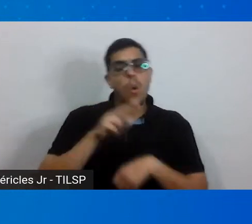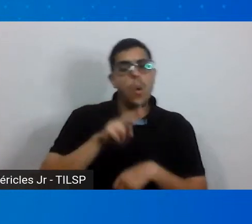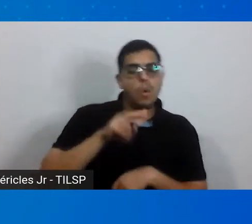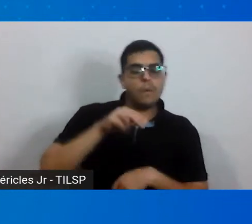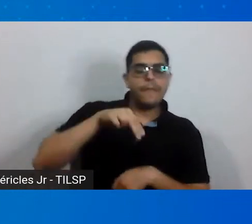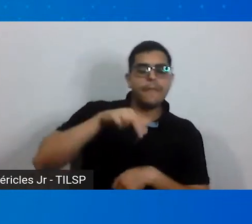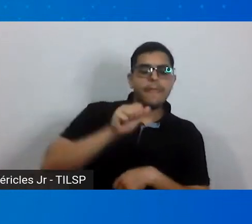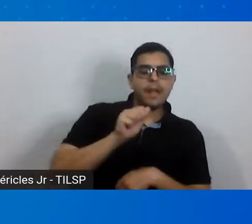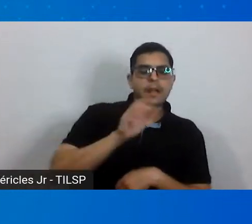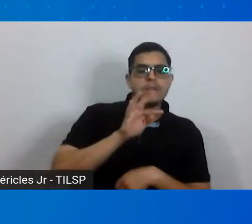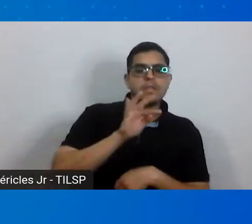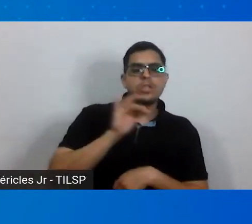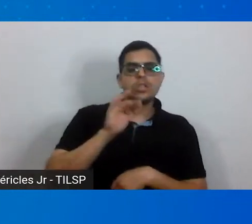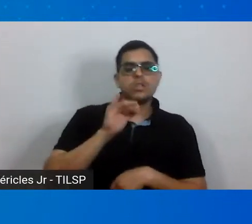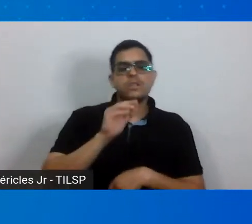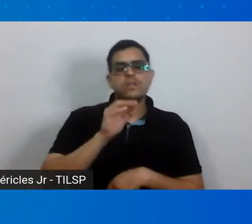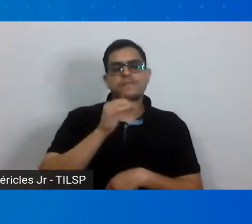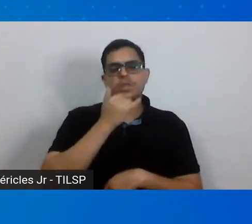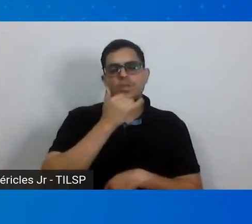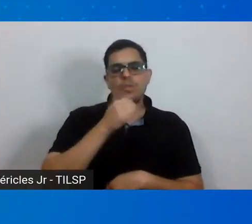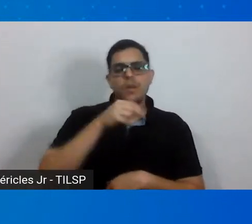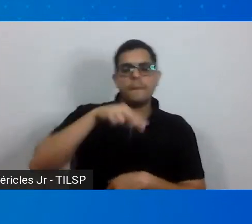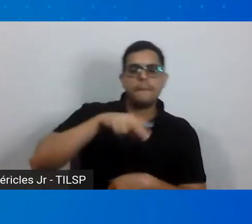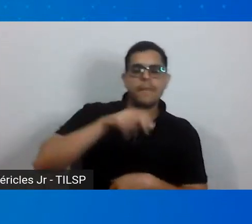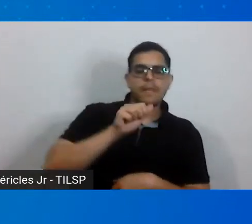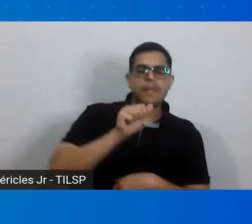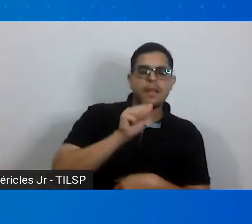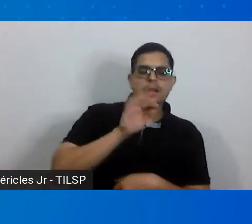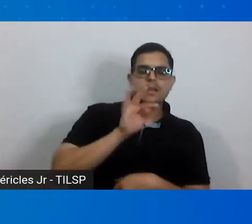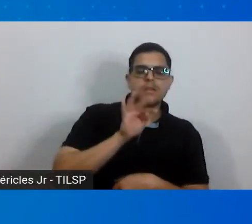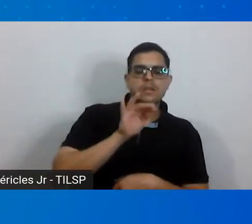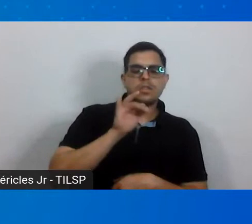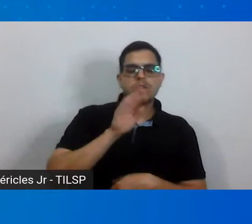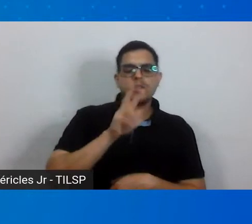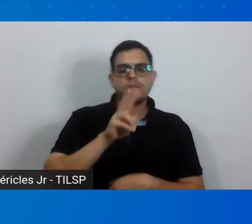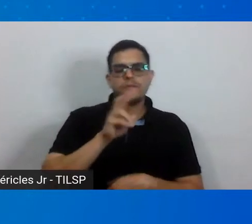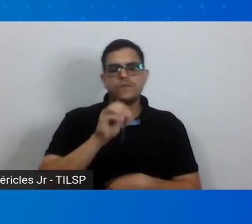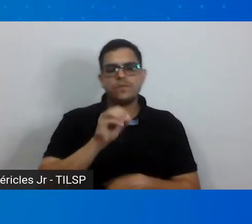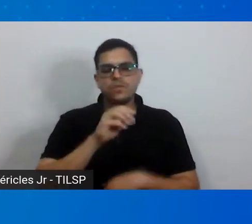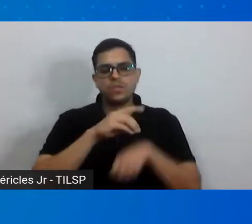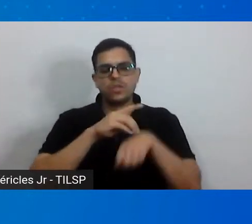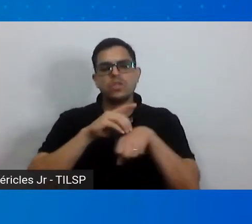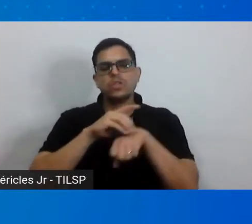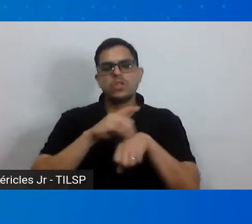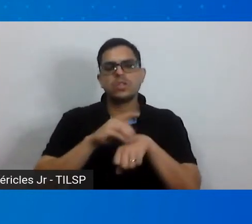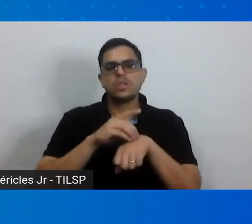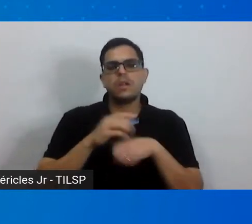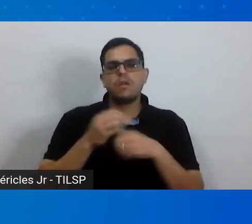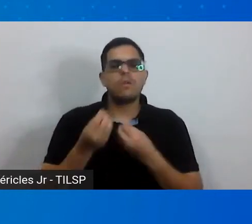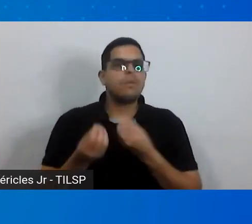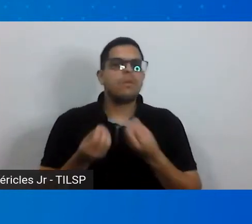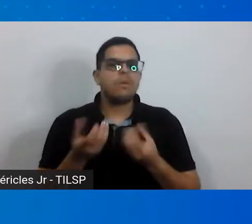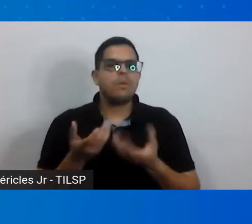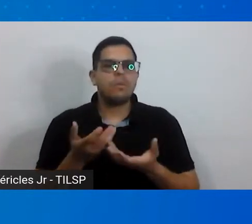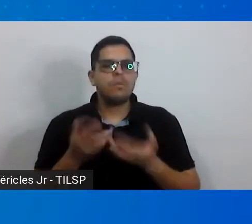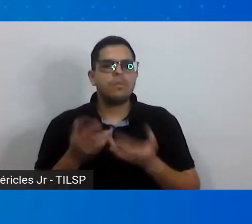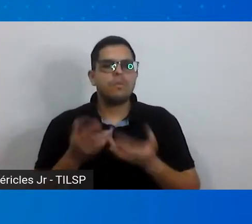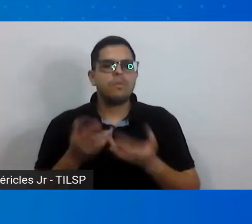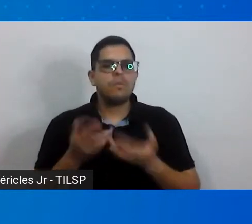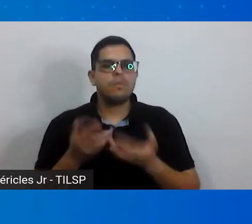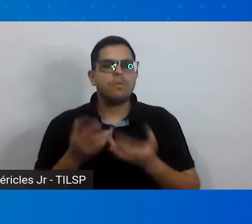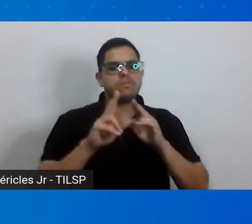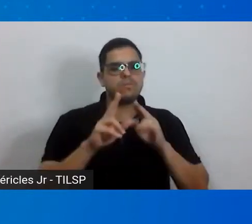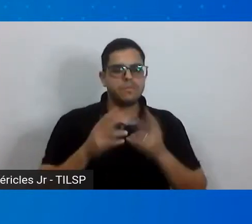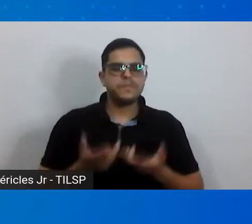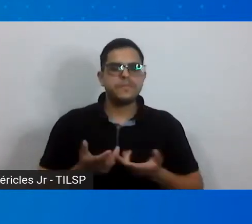refletir durante esta noite com as contribuições dos nossos convidados e muito